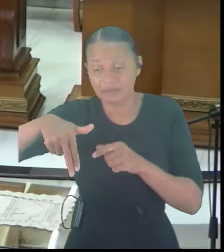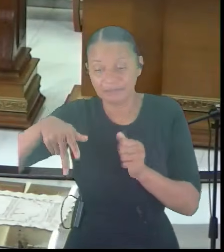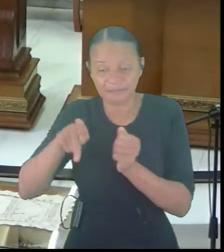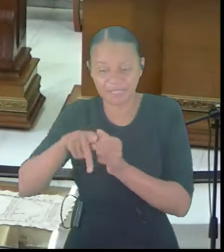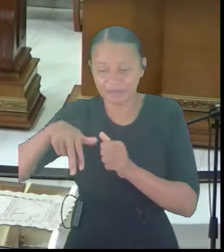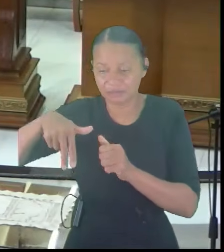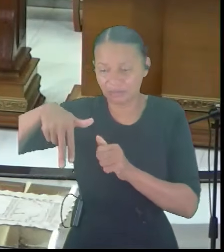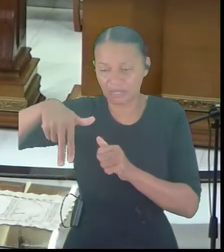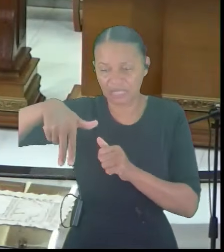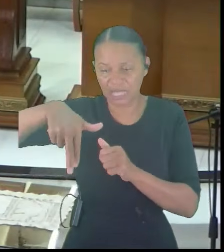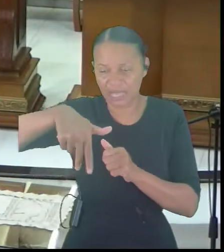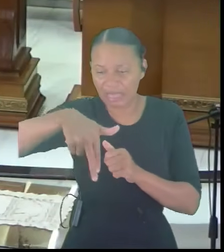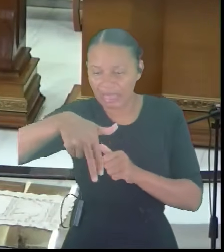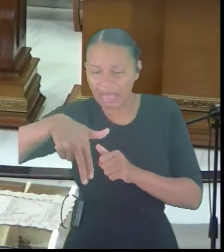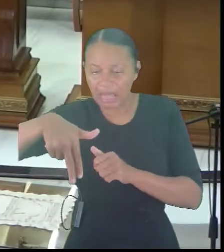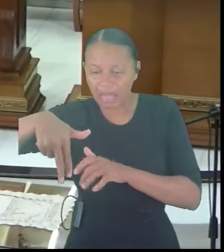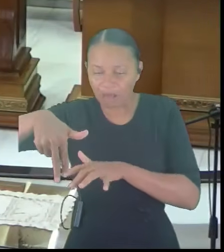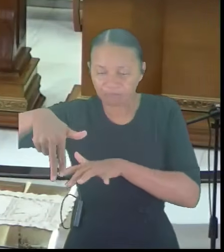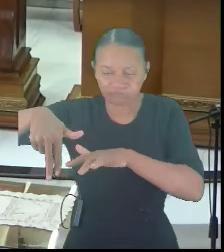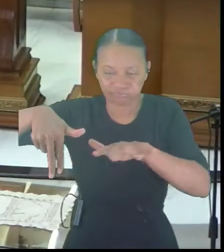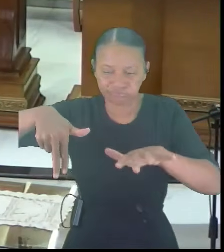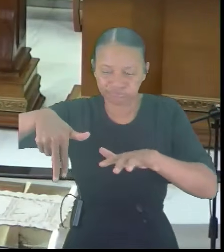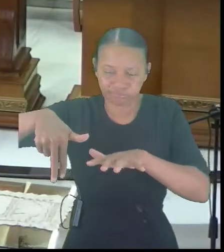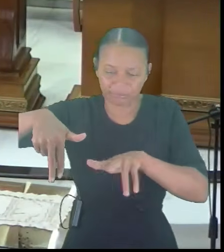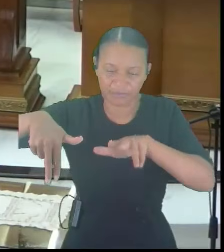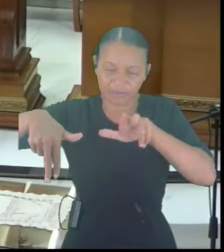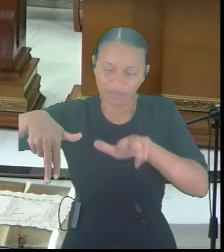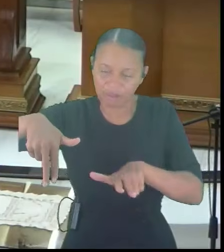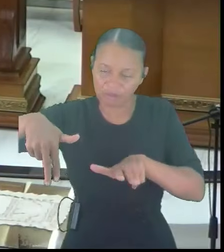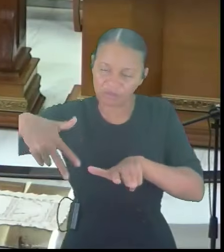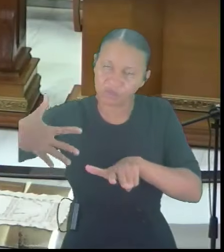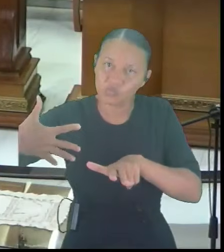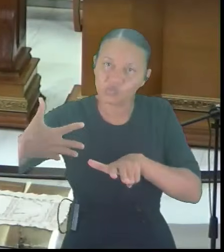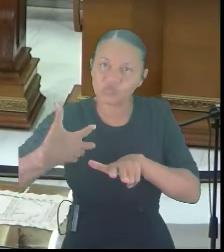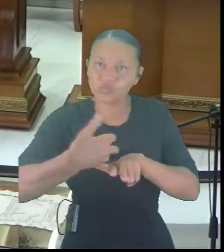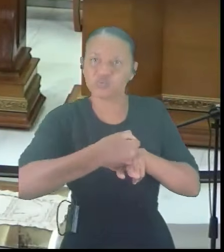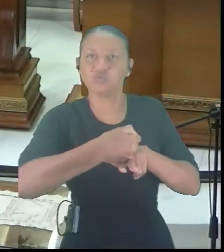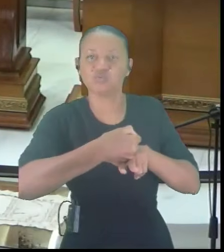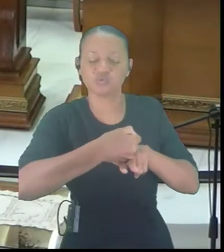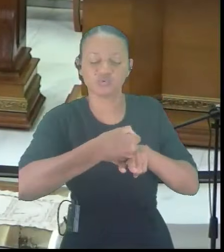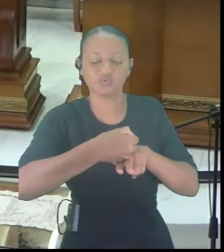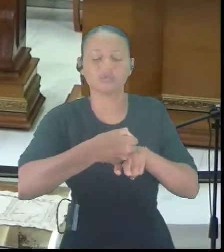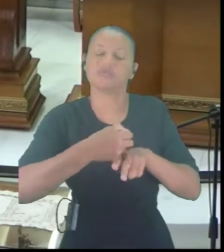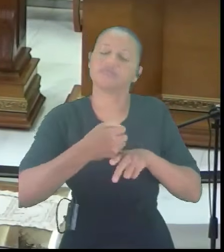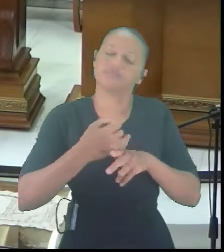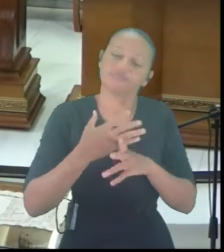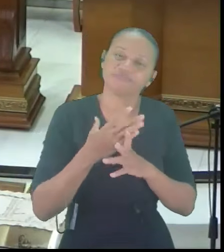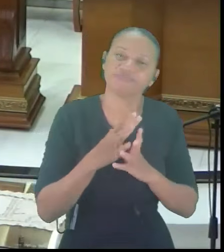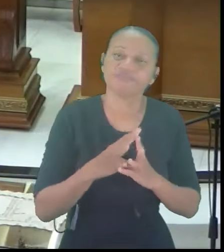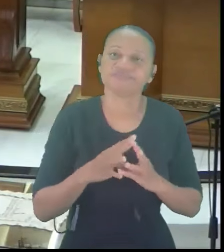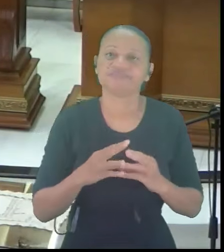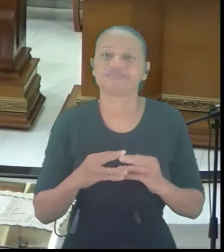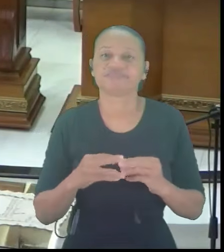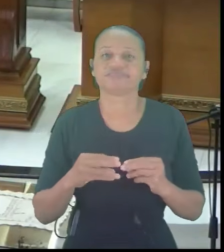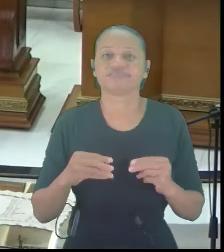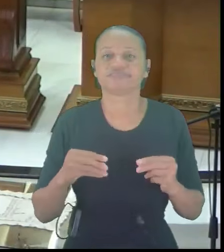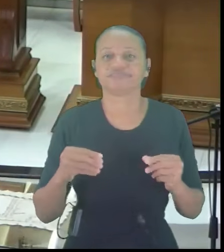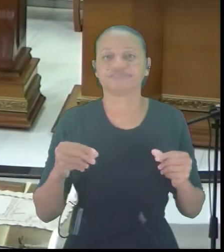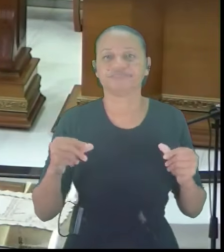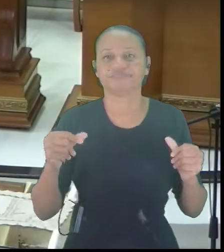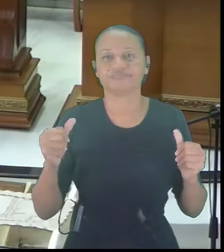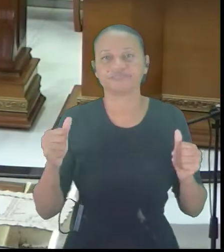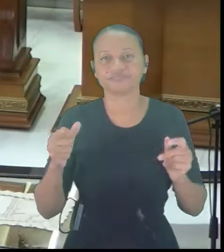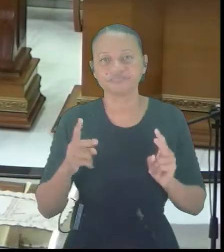quando este passasse, cobrisse alguns deles.